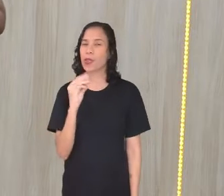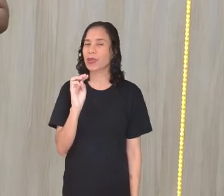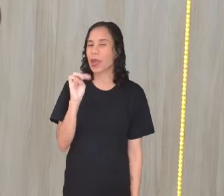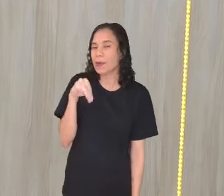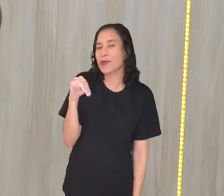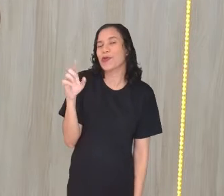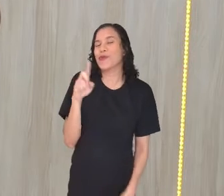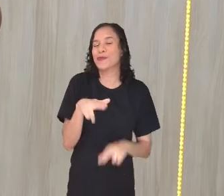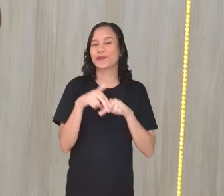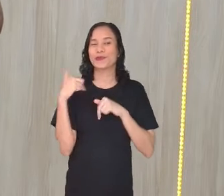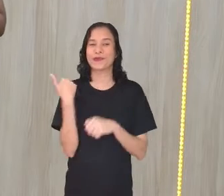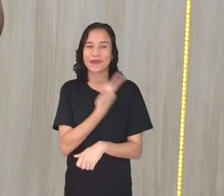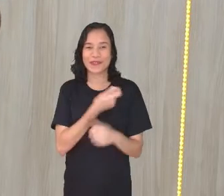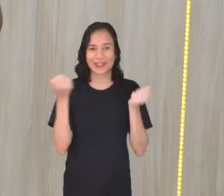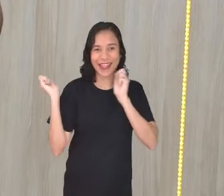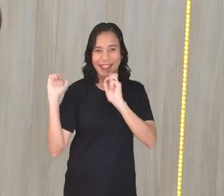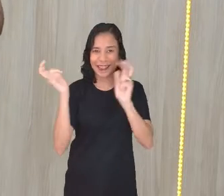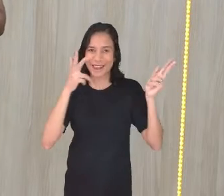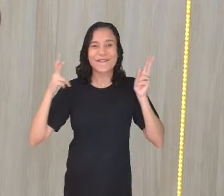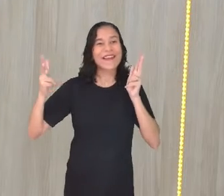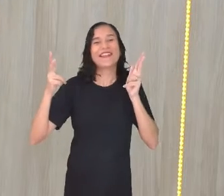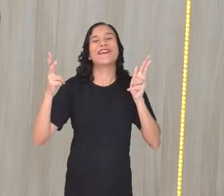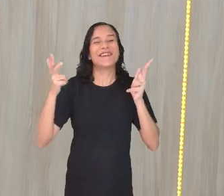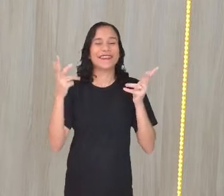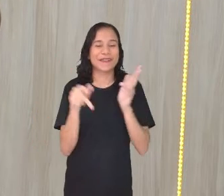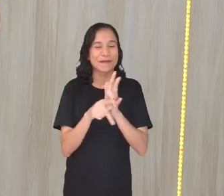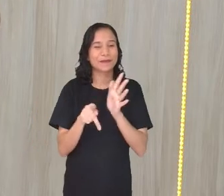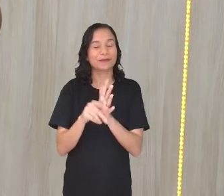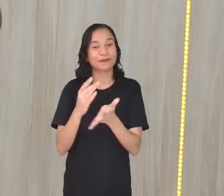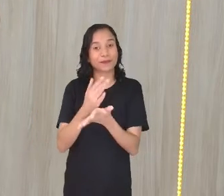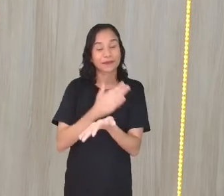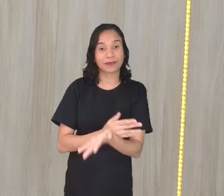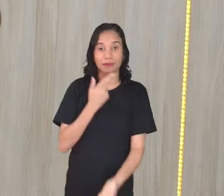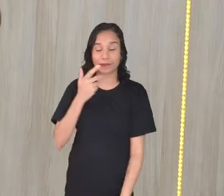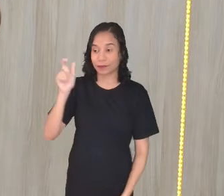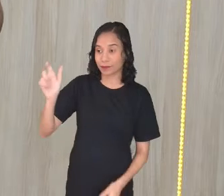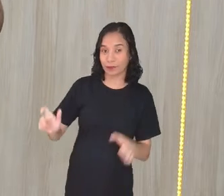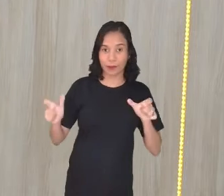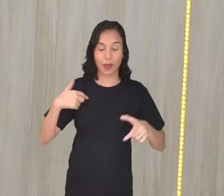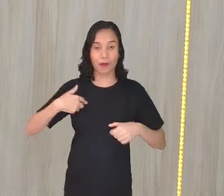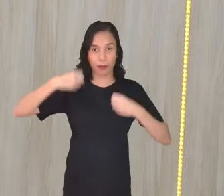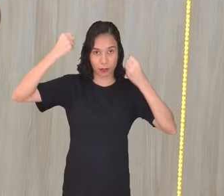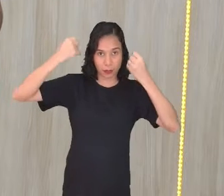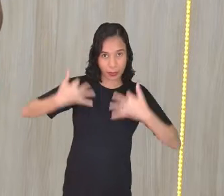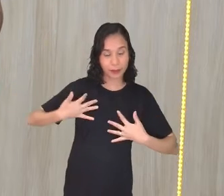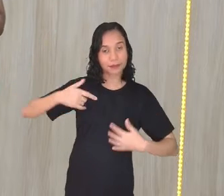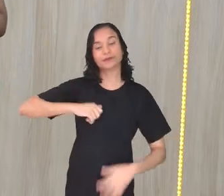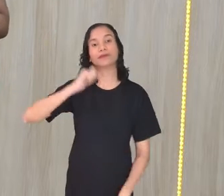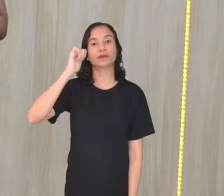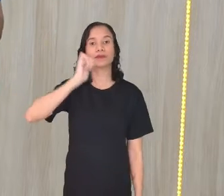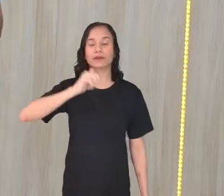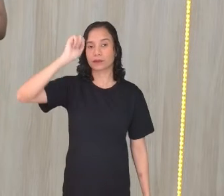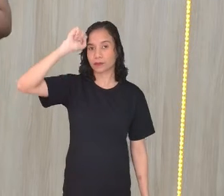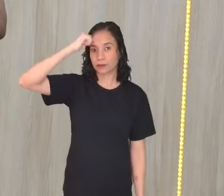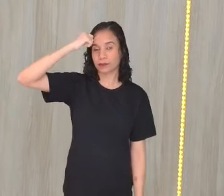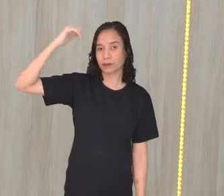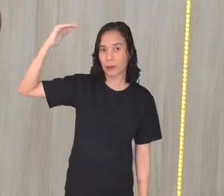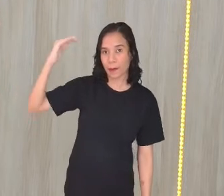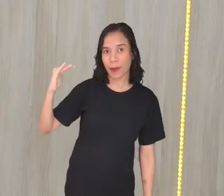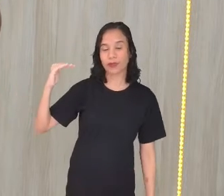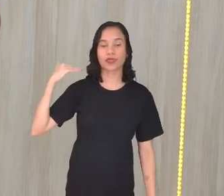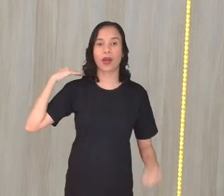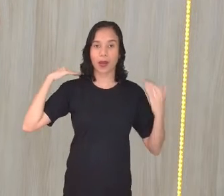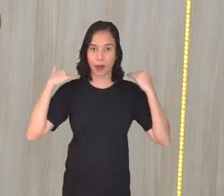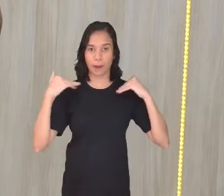se divirtam aí nesse trajeto, no caminho. Antes de apresentá-las, eu vou me autodescrever. Eu sou uma mulher negra baixa, de